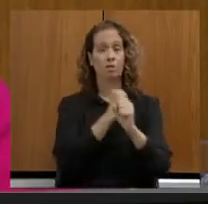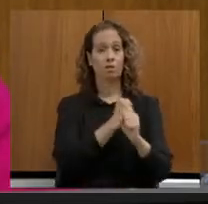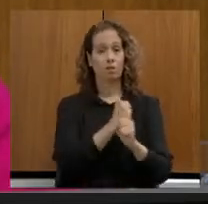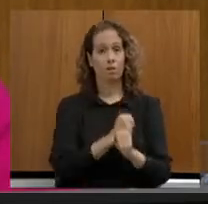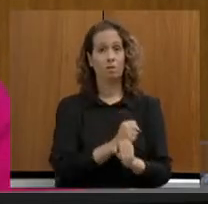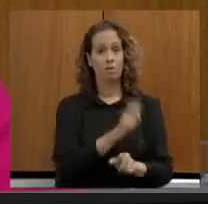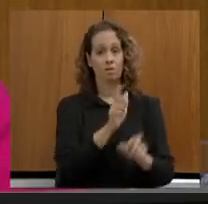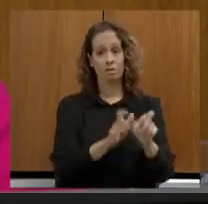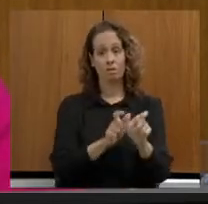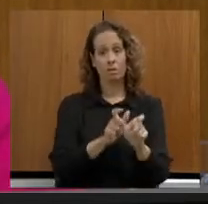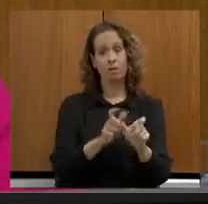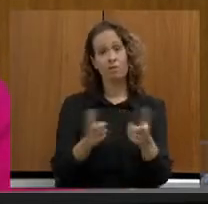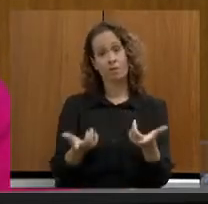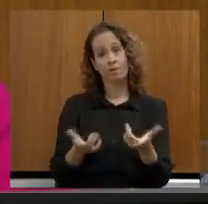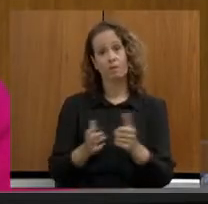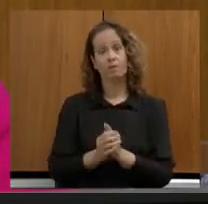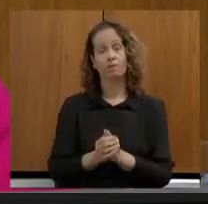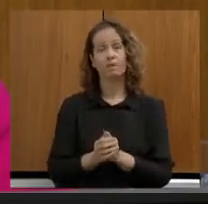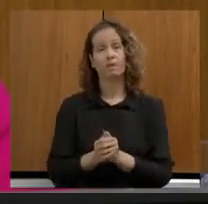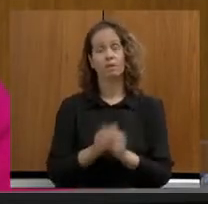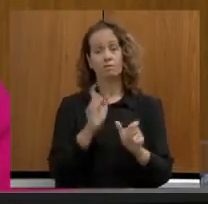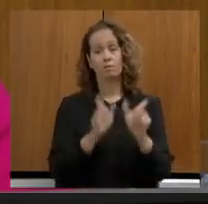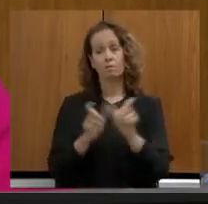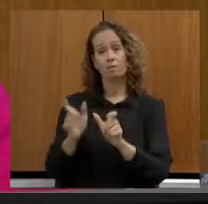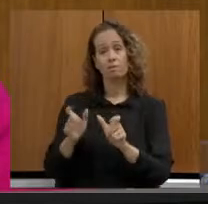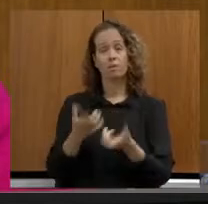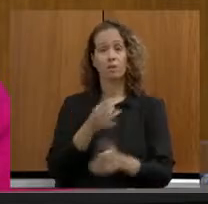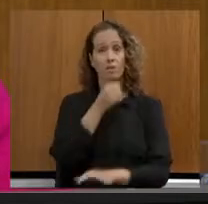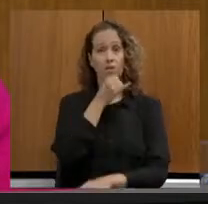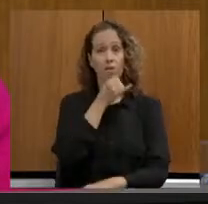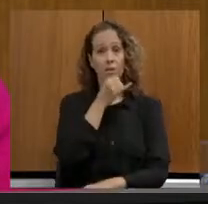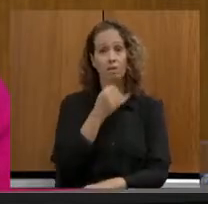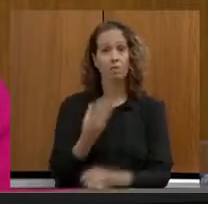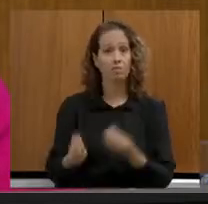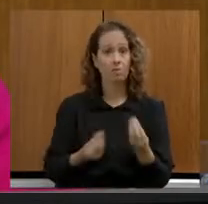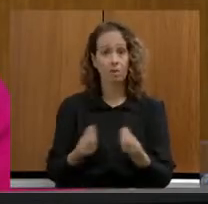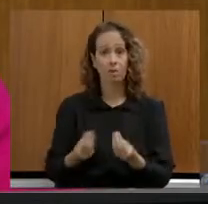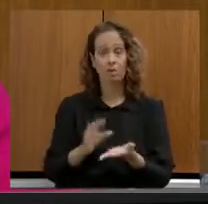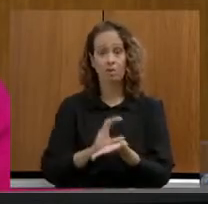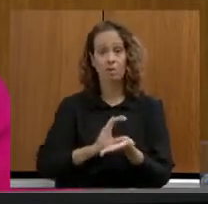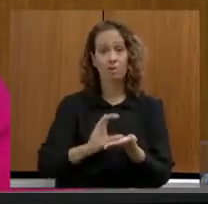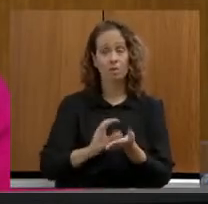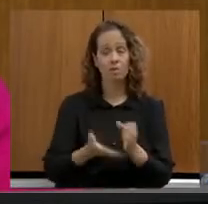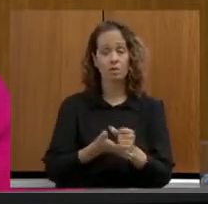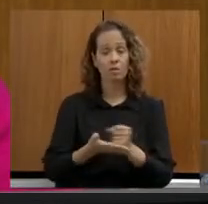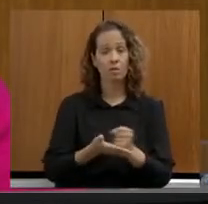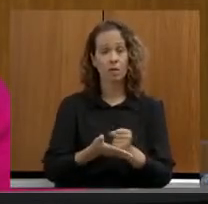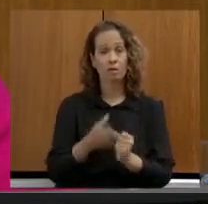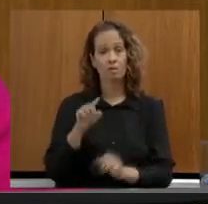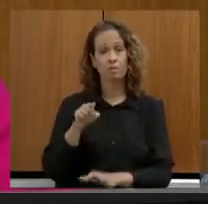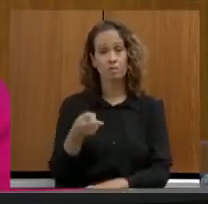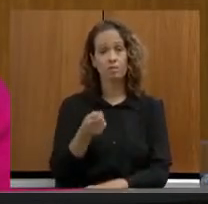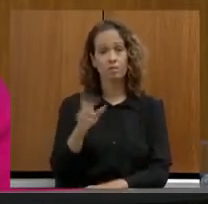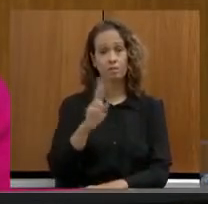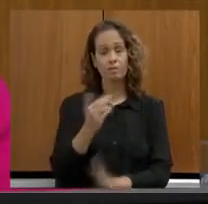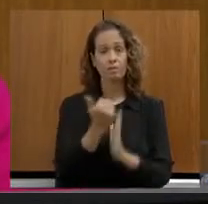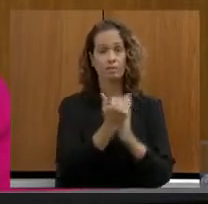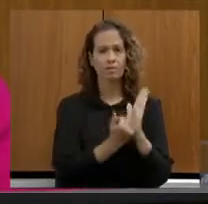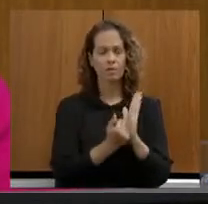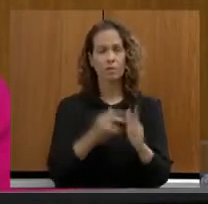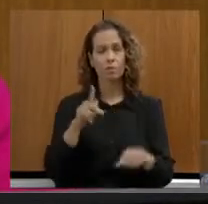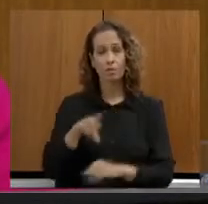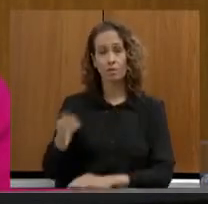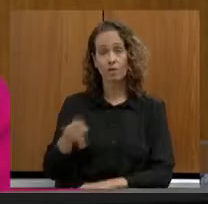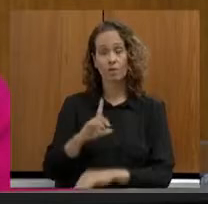mas não é possível continuar com Professor Doutor tendo vencimento básico menos de mil reais não é possível continuar com Professor Doutor